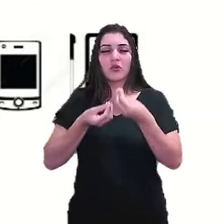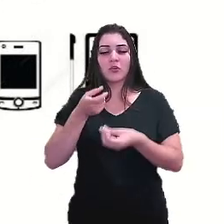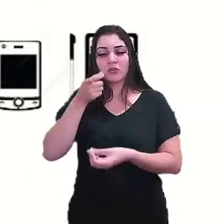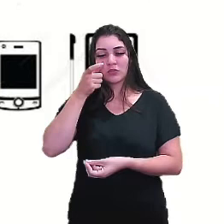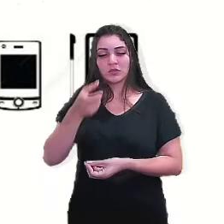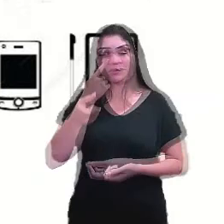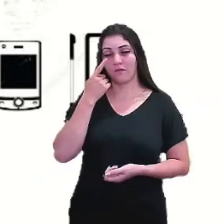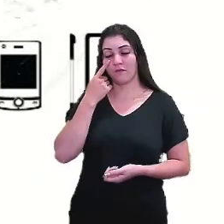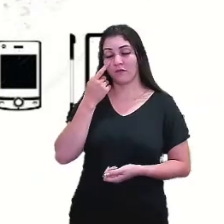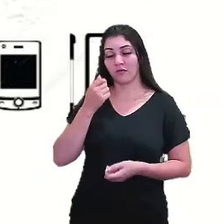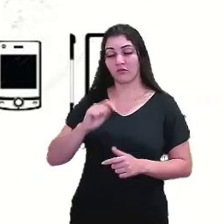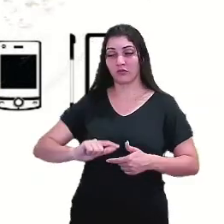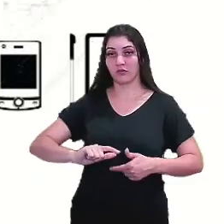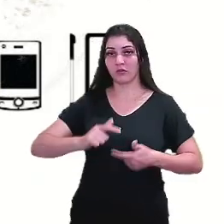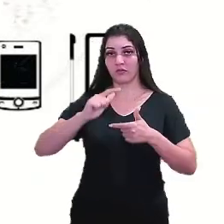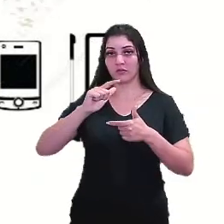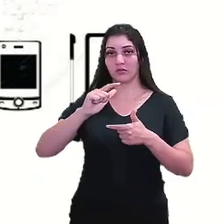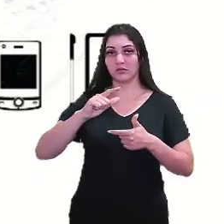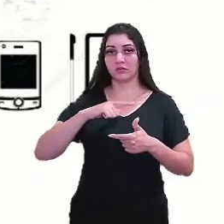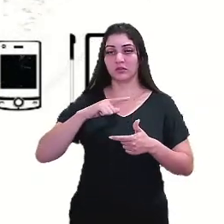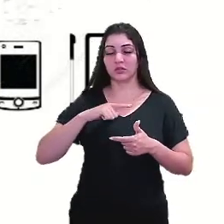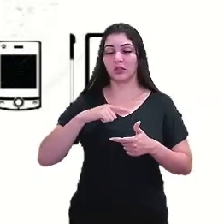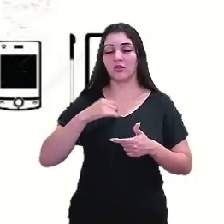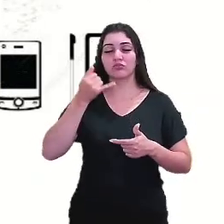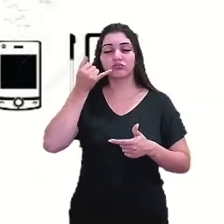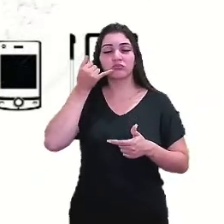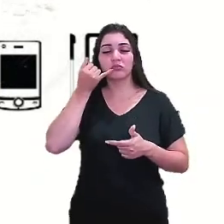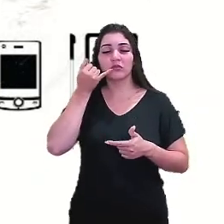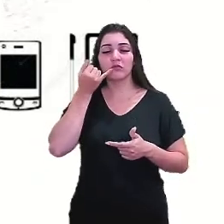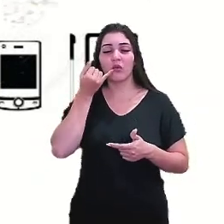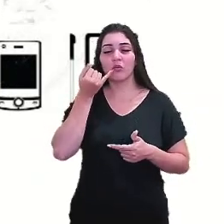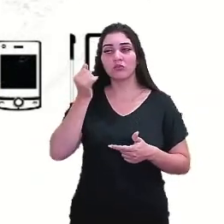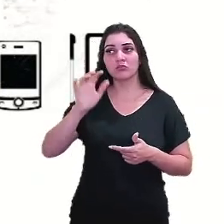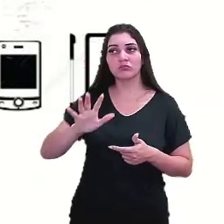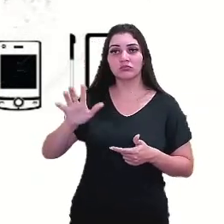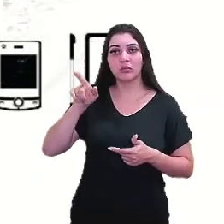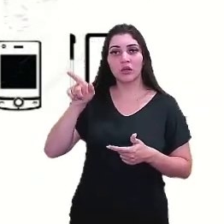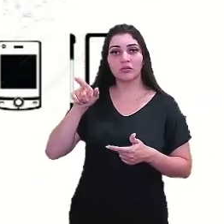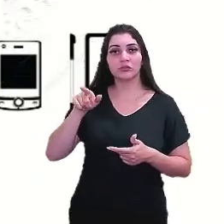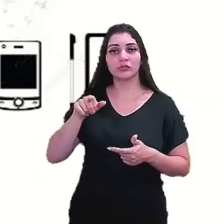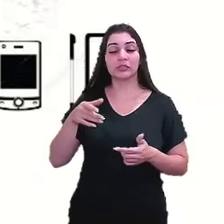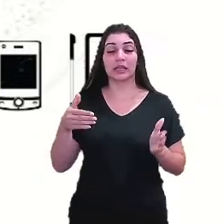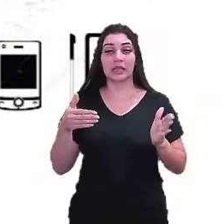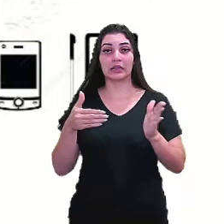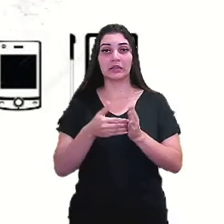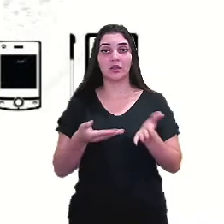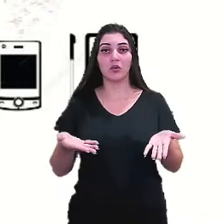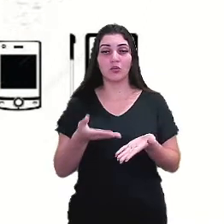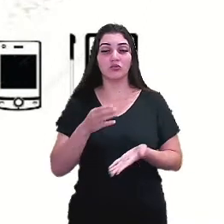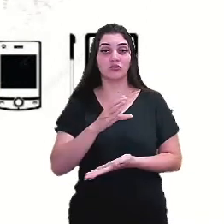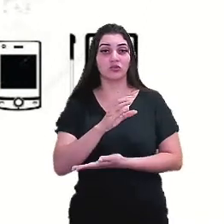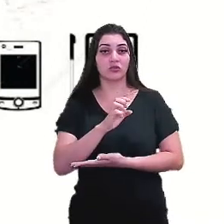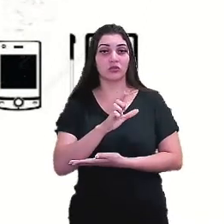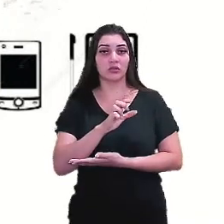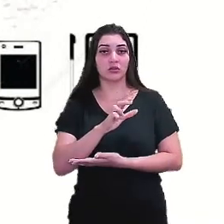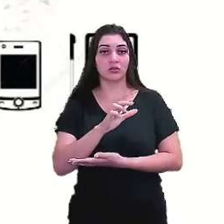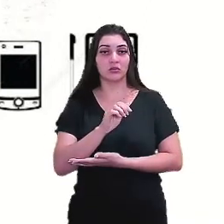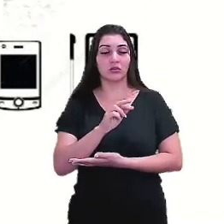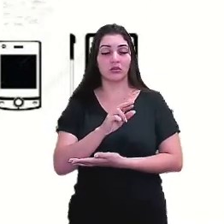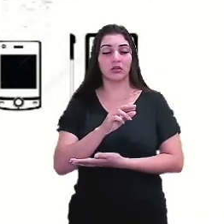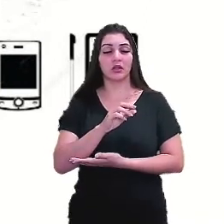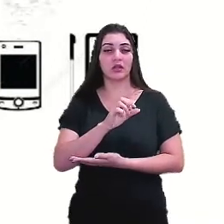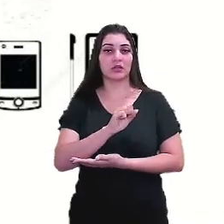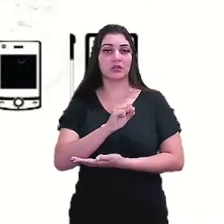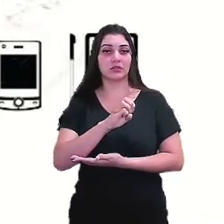essa evolução. A gente saiu do telefone do gancho para os celulares e os smartphones. Não sei se vocês lembram,